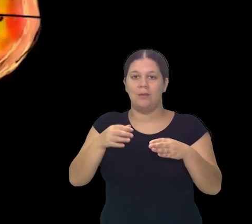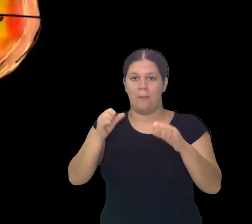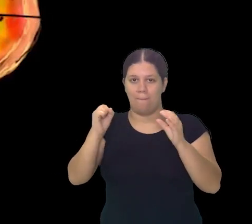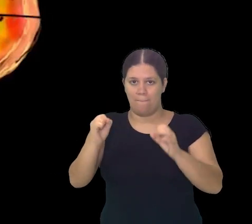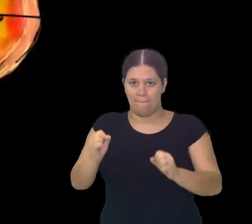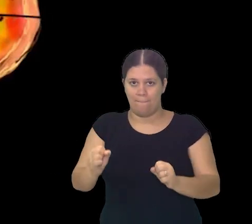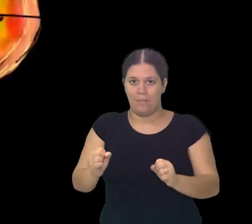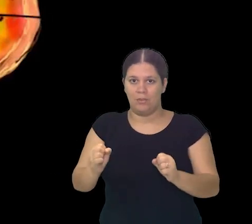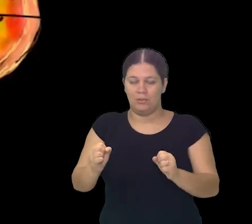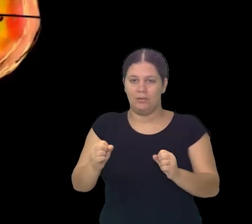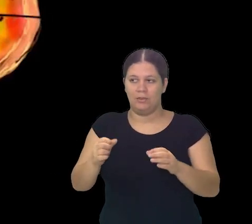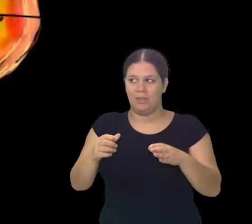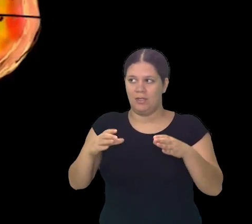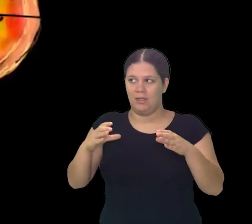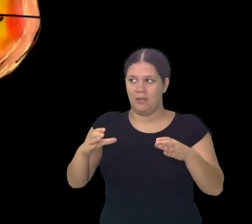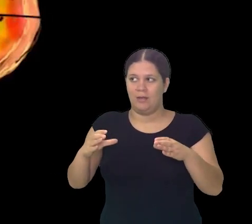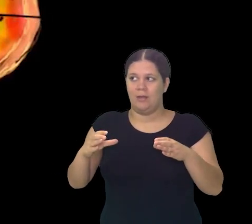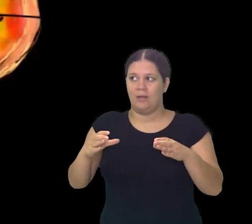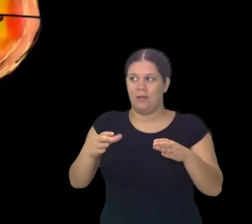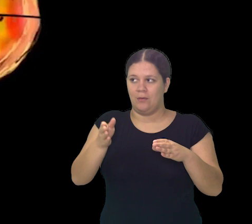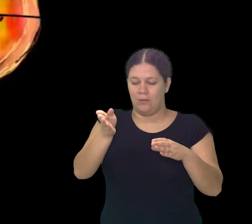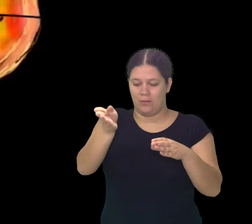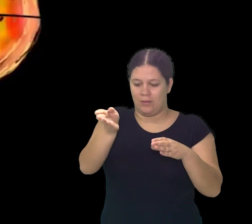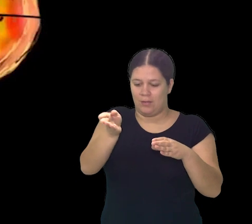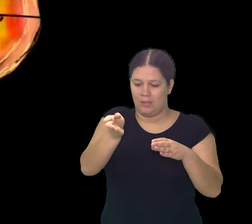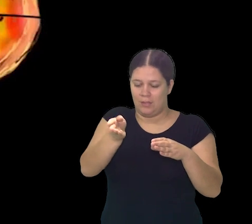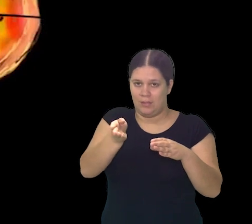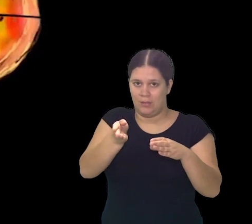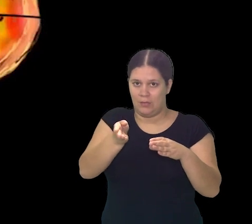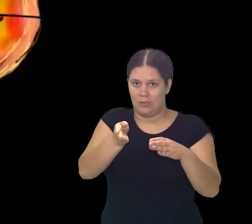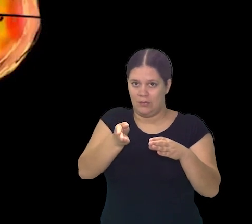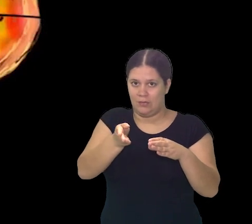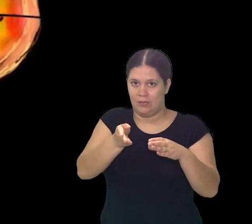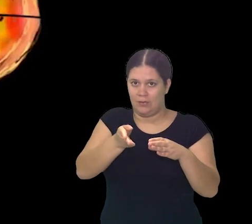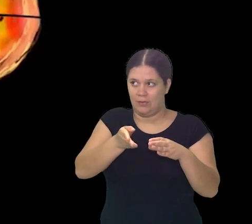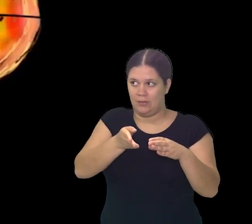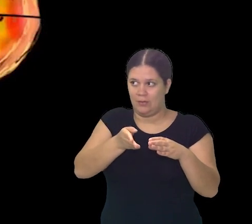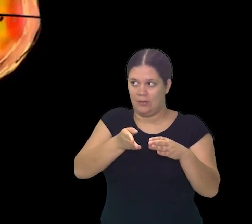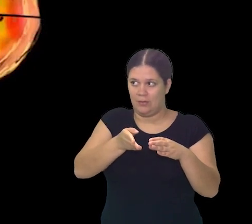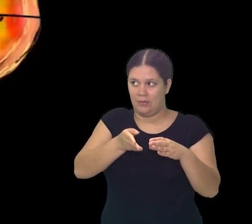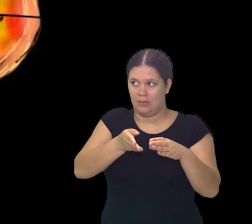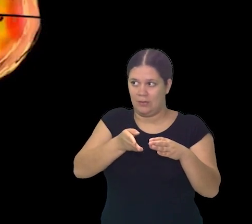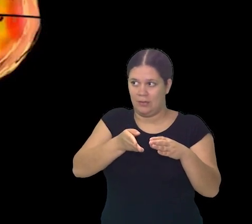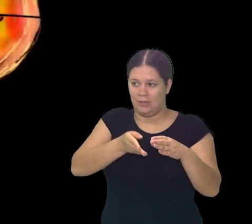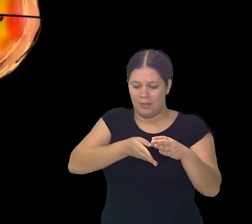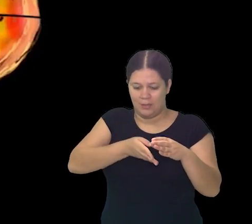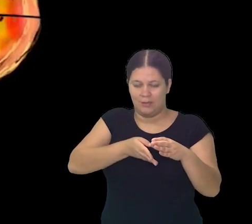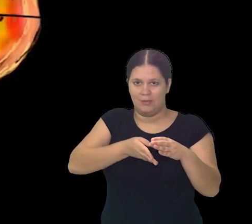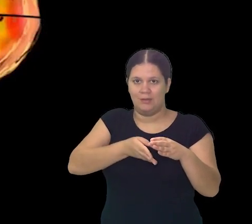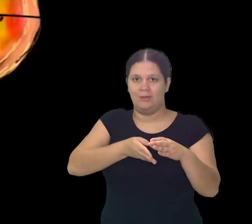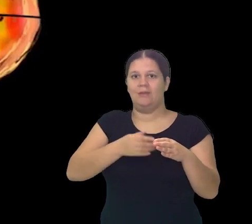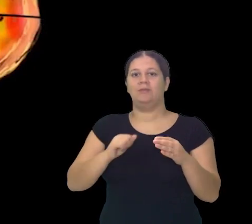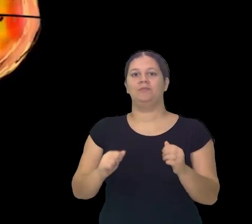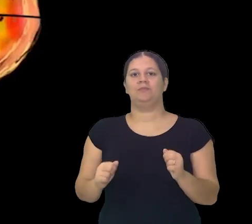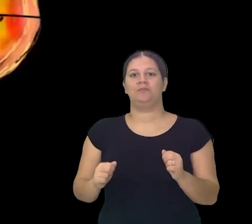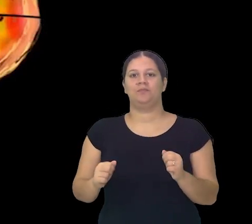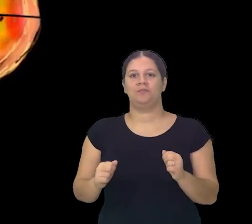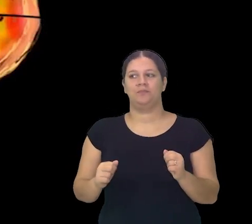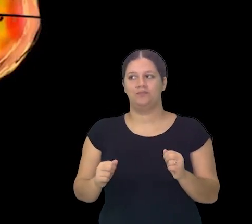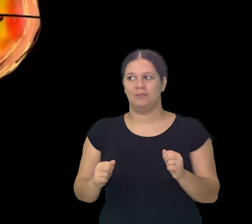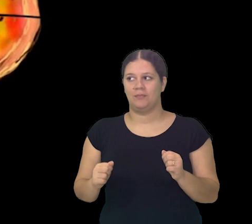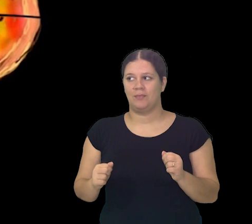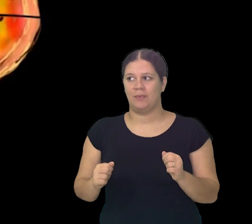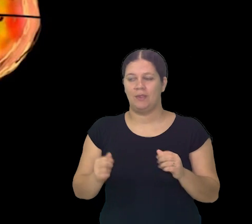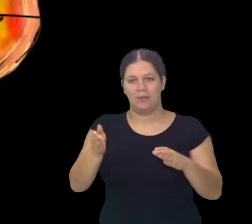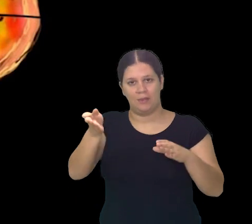cada um desses 4 pedaços em 2 pedaços. Vou cortar aqueles Vejamos então. Eu quero que sejam